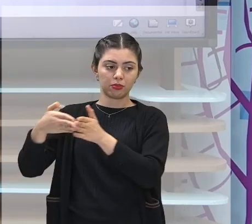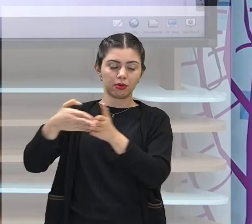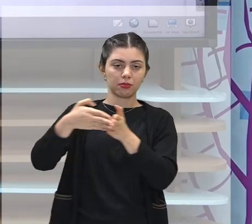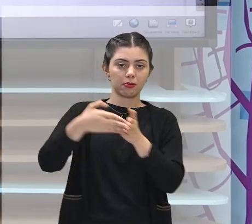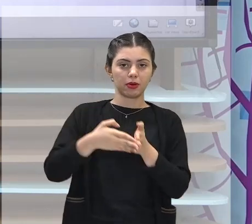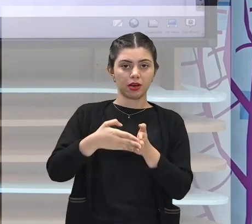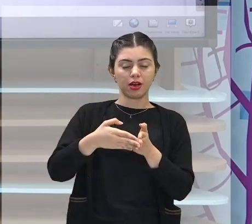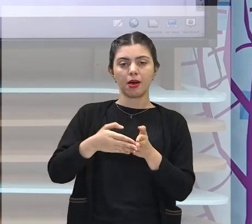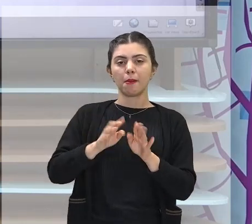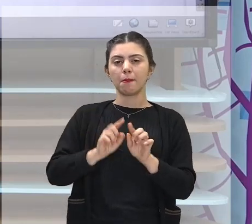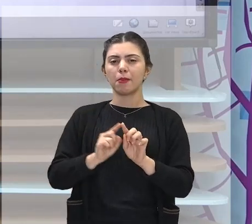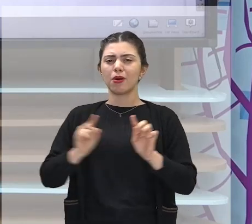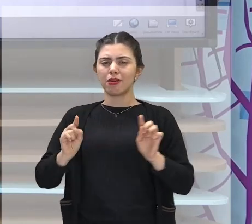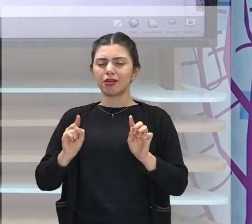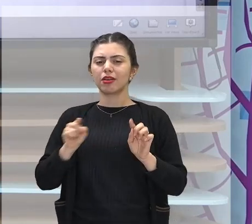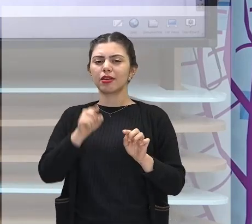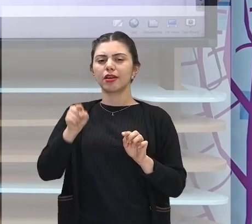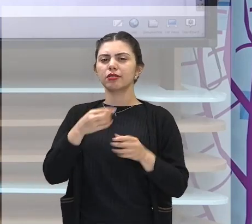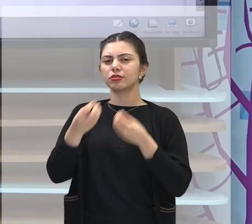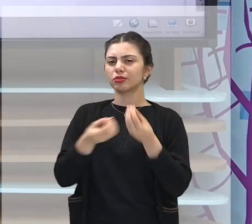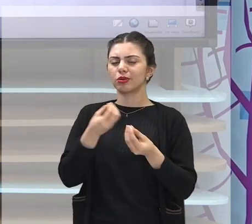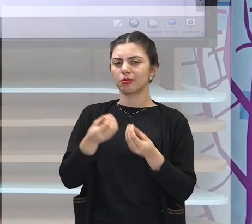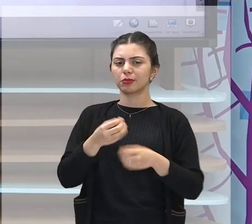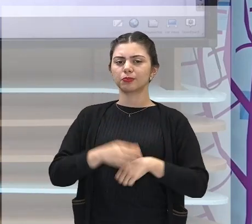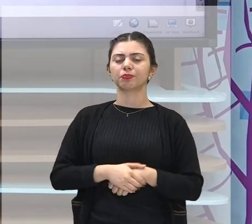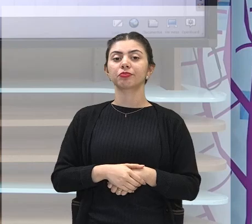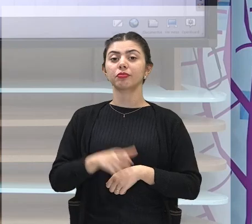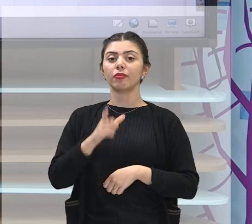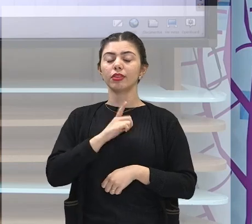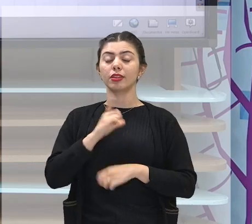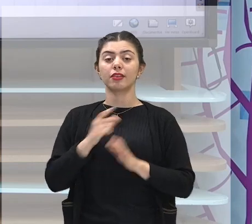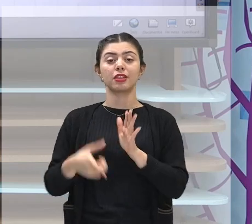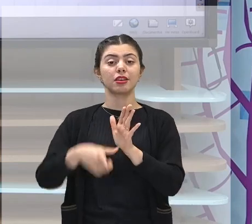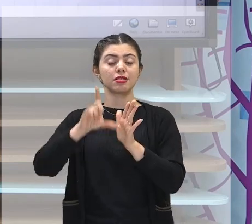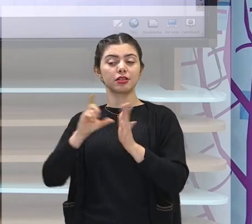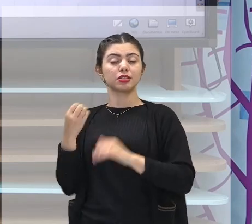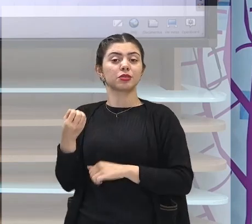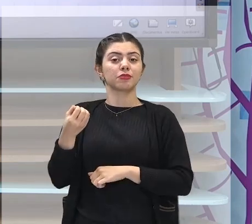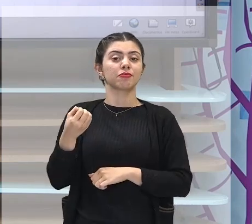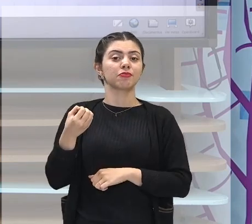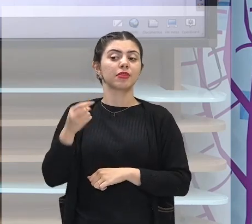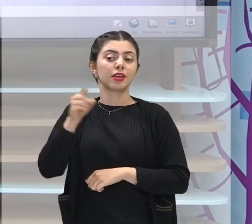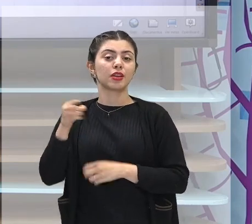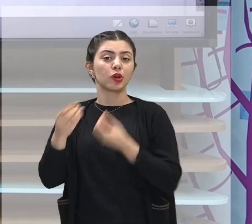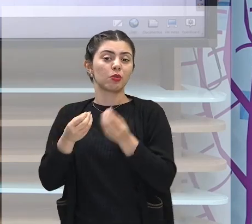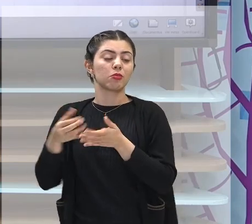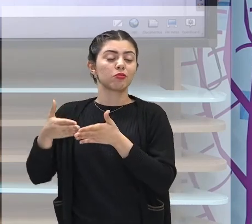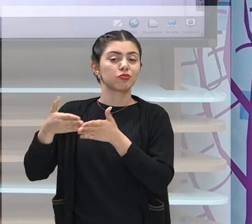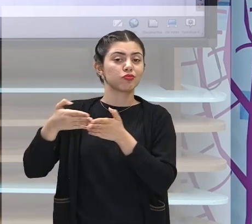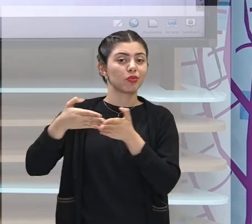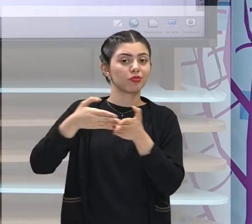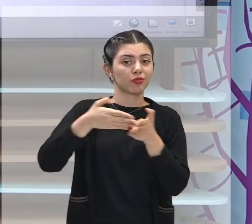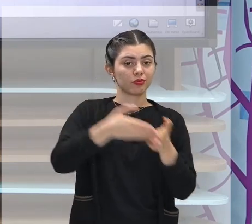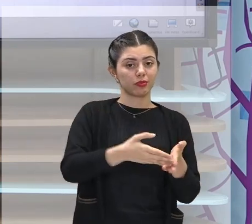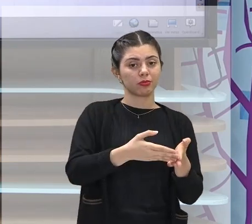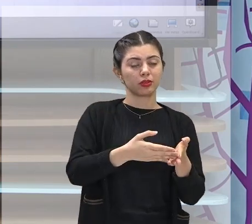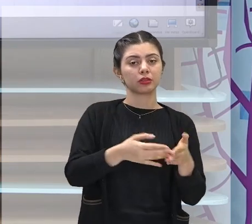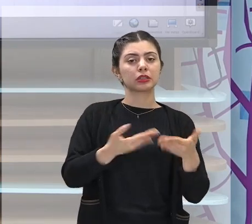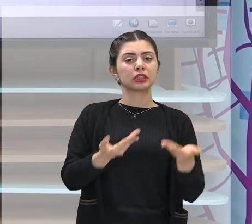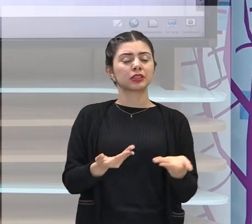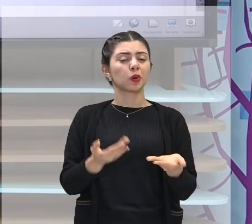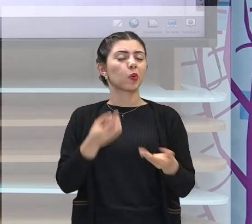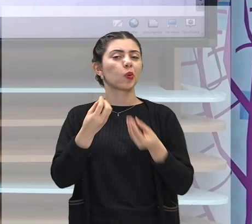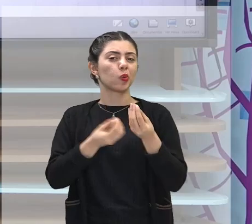ele implementa uma viagem, que é justamente a viagem que irá